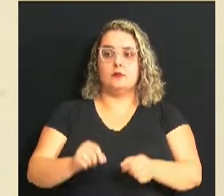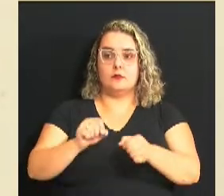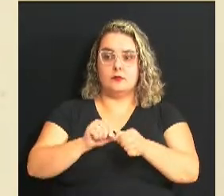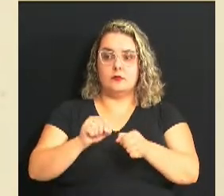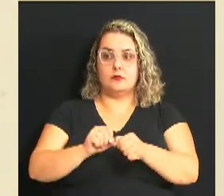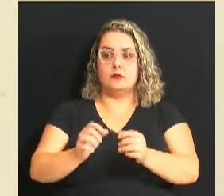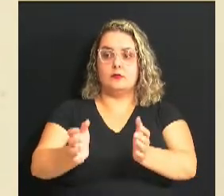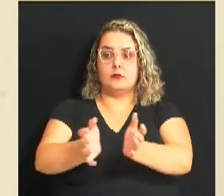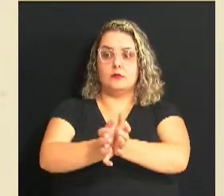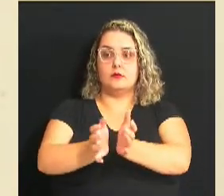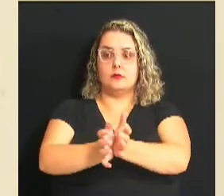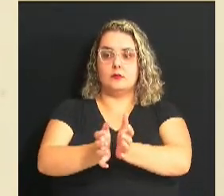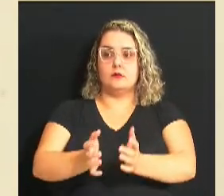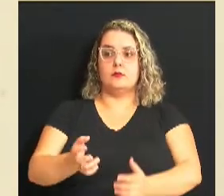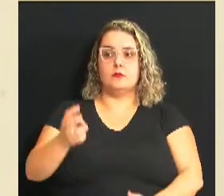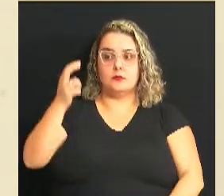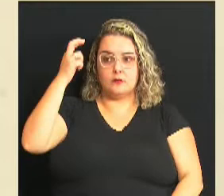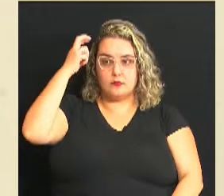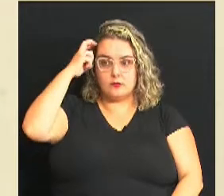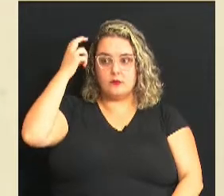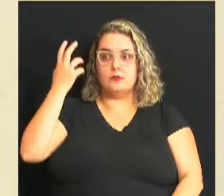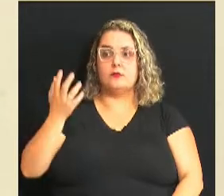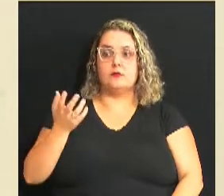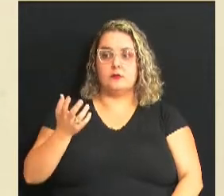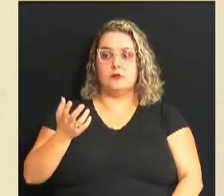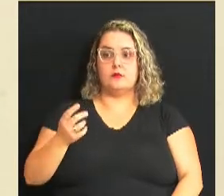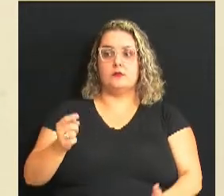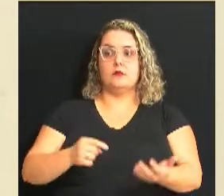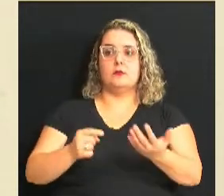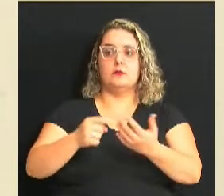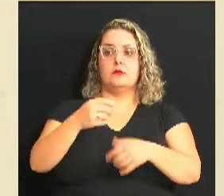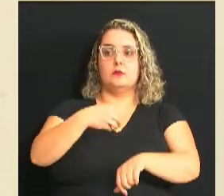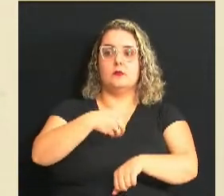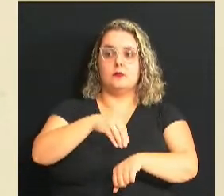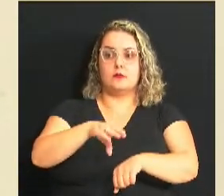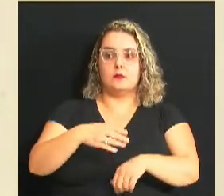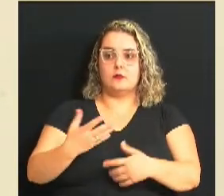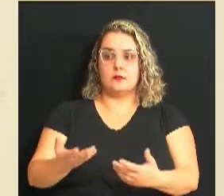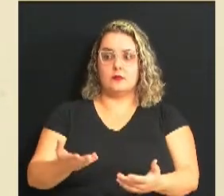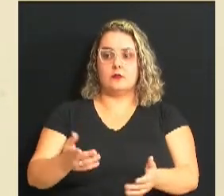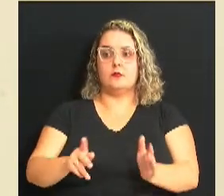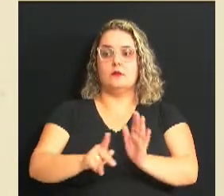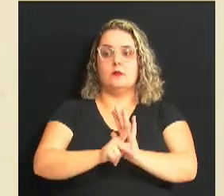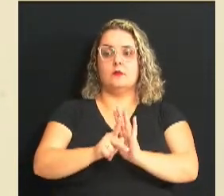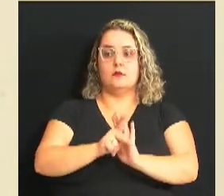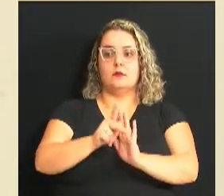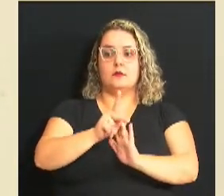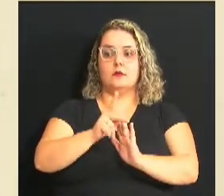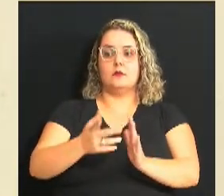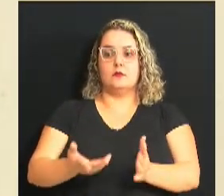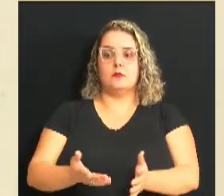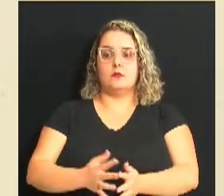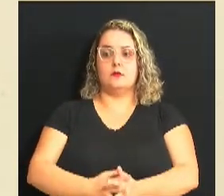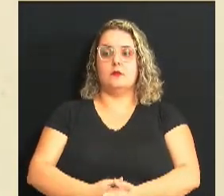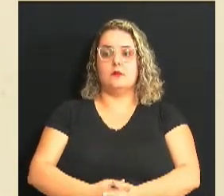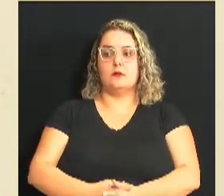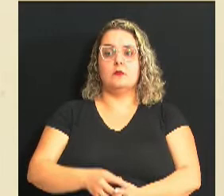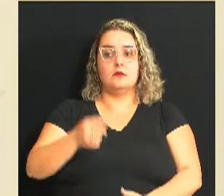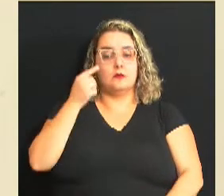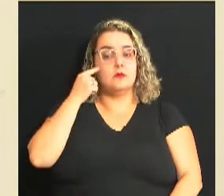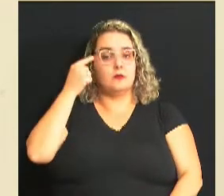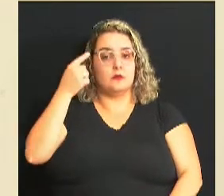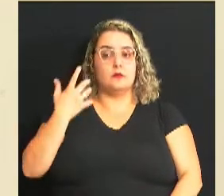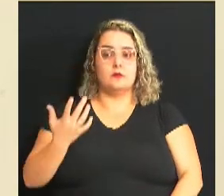de Cultura, eventuais encaminhamentos, projetos, enfim, ideias que